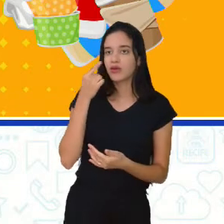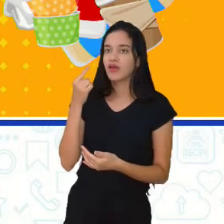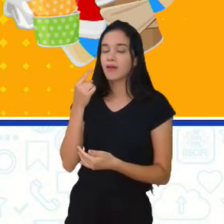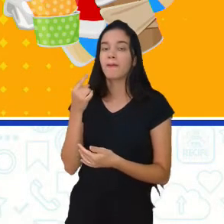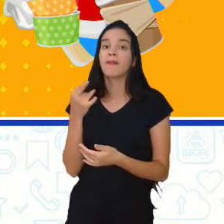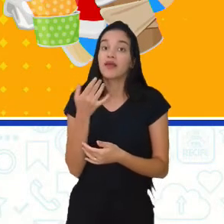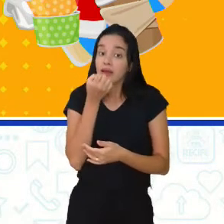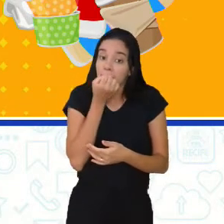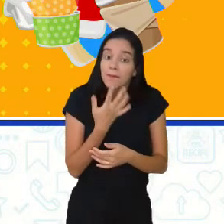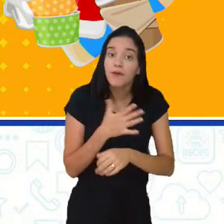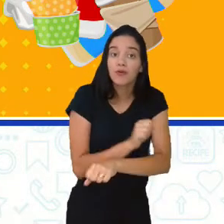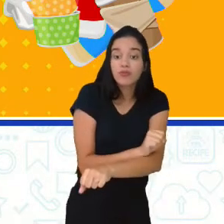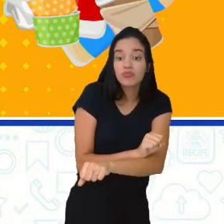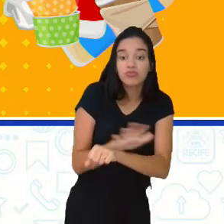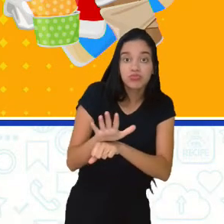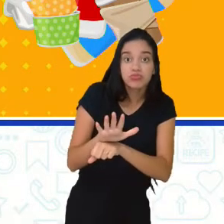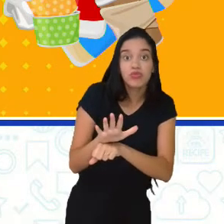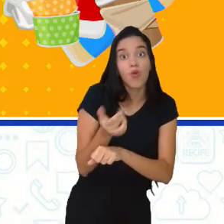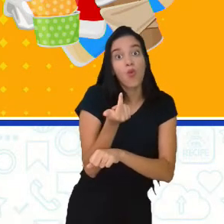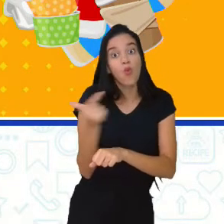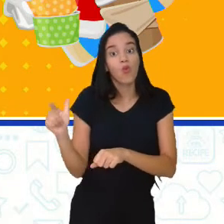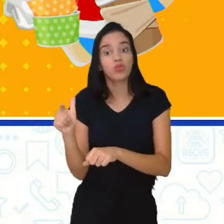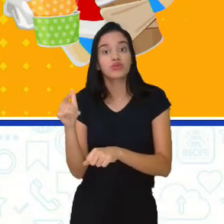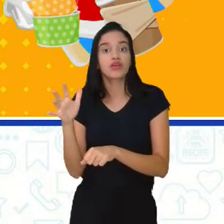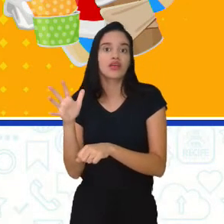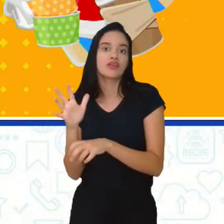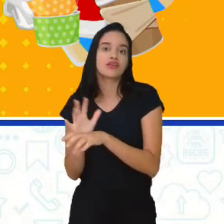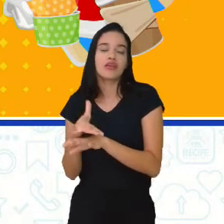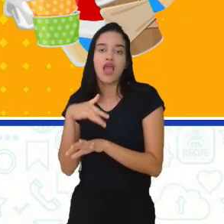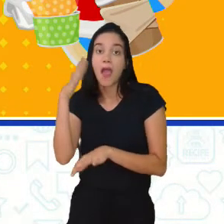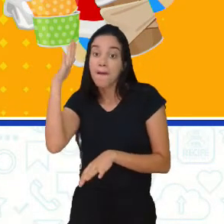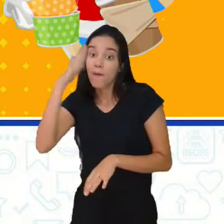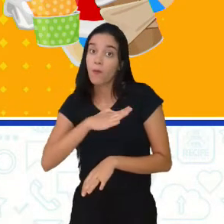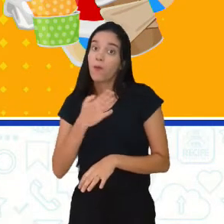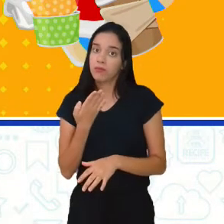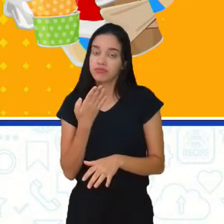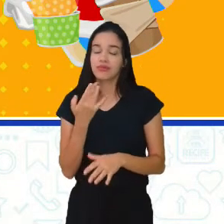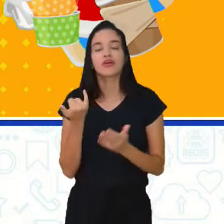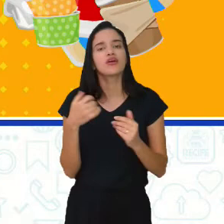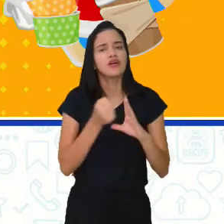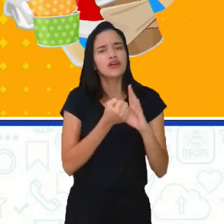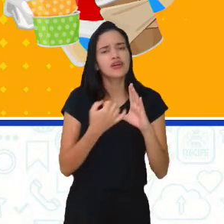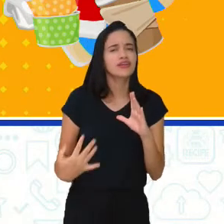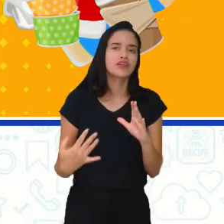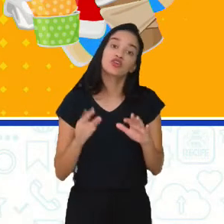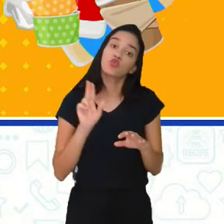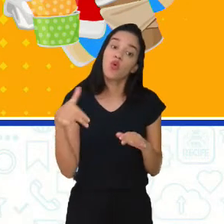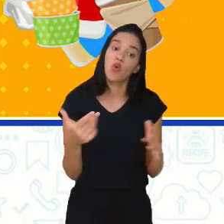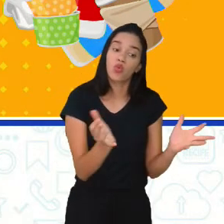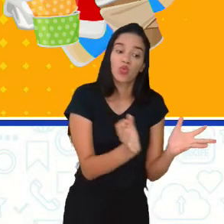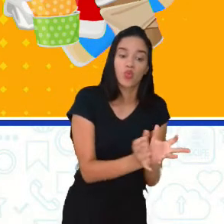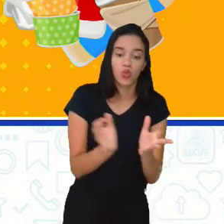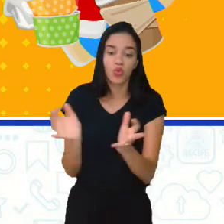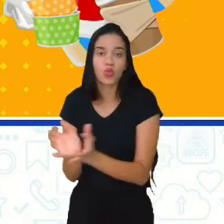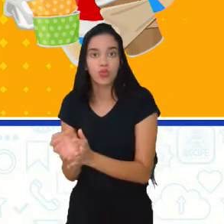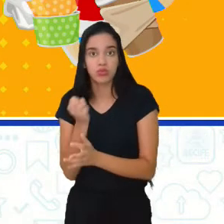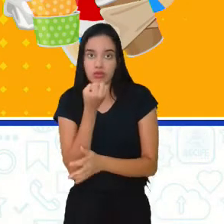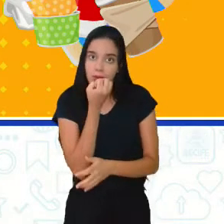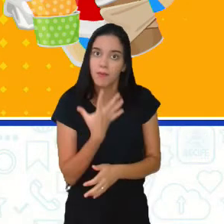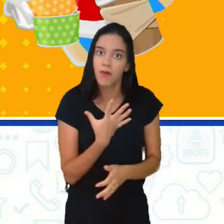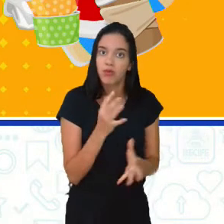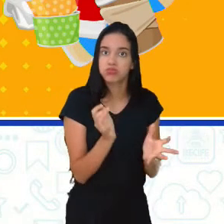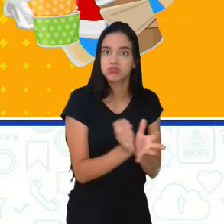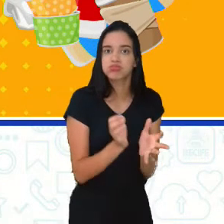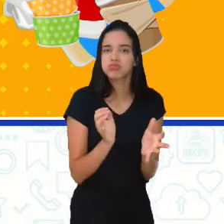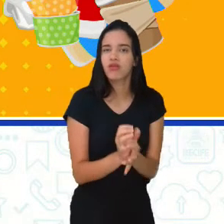bons condutores e outros que são maus. Será que essa característica, ou esse grupo de bons, são aqueles que